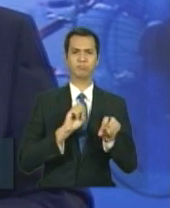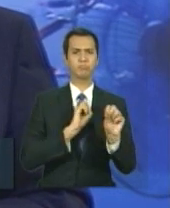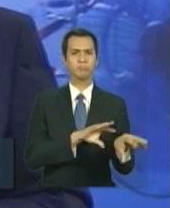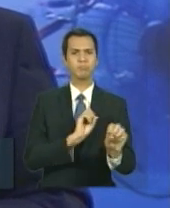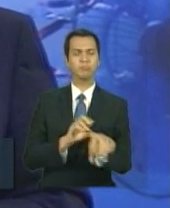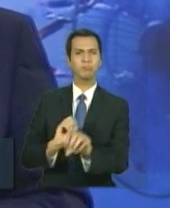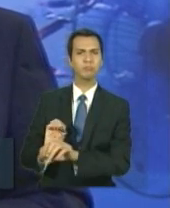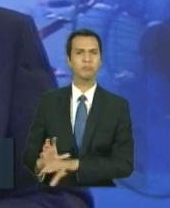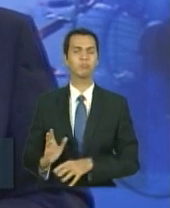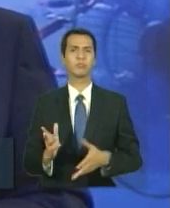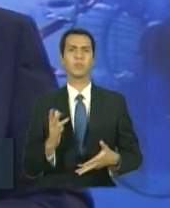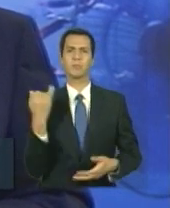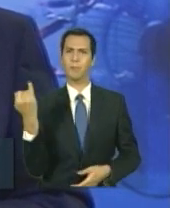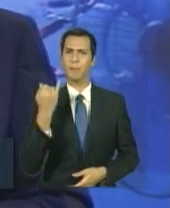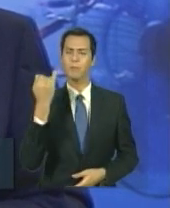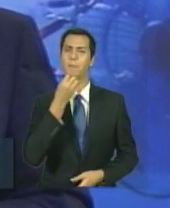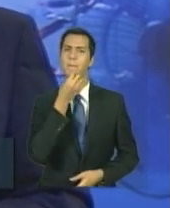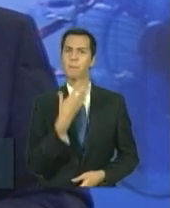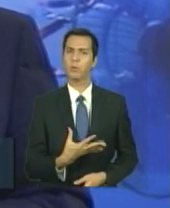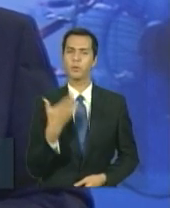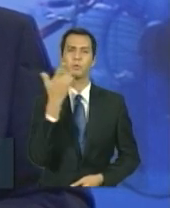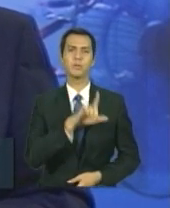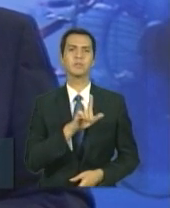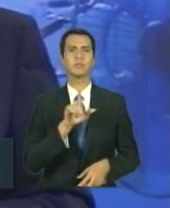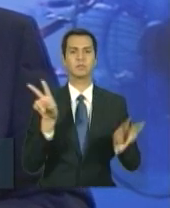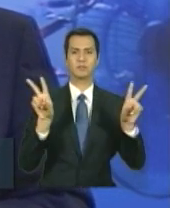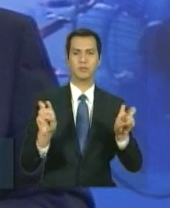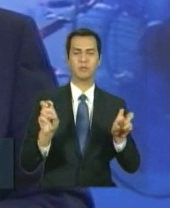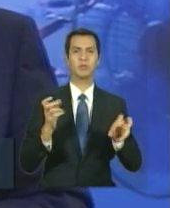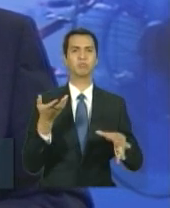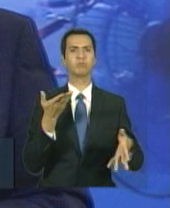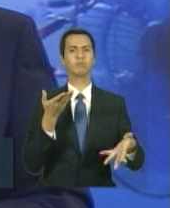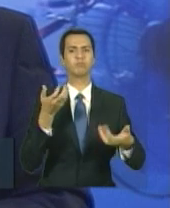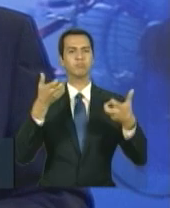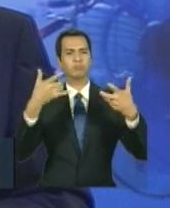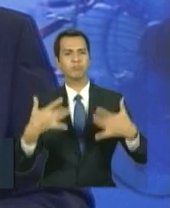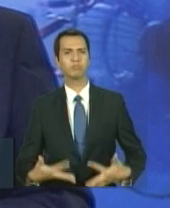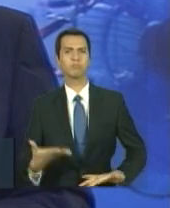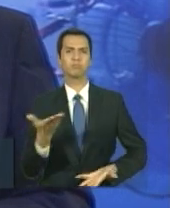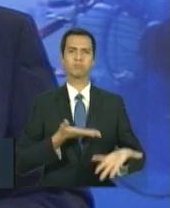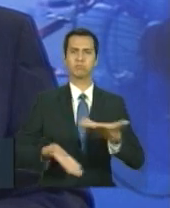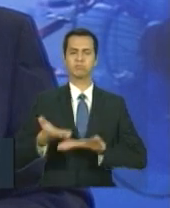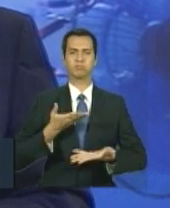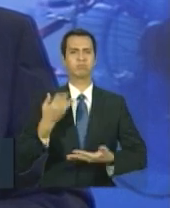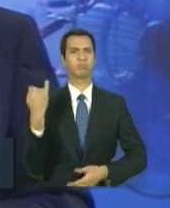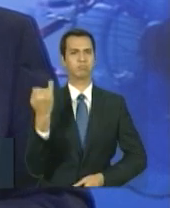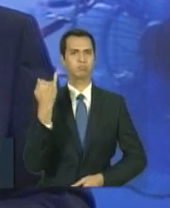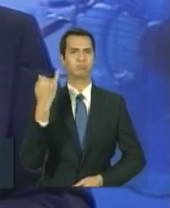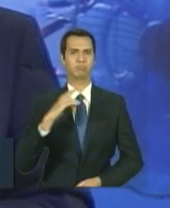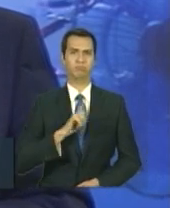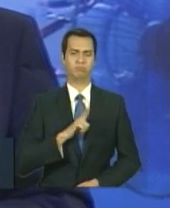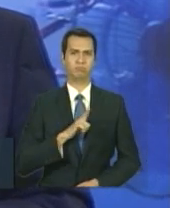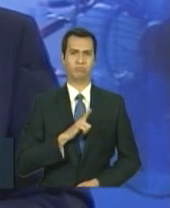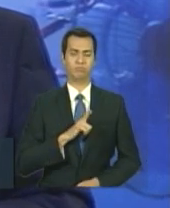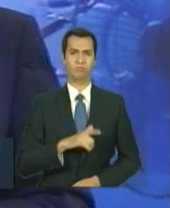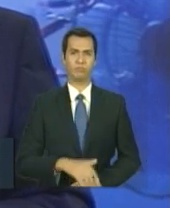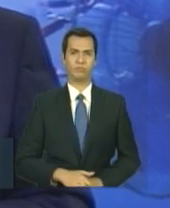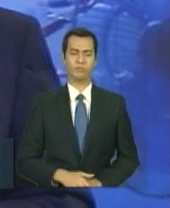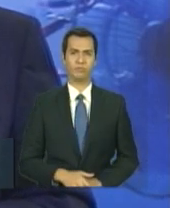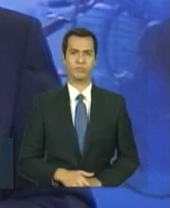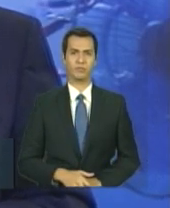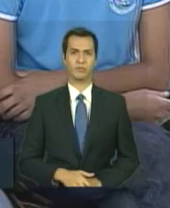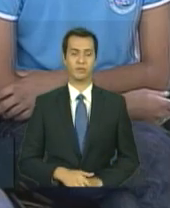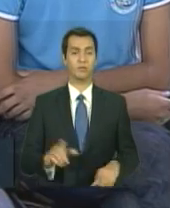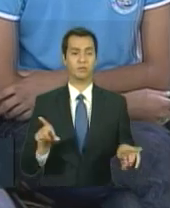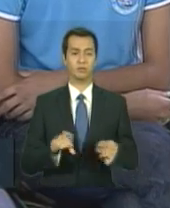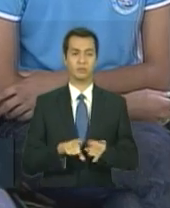de tratar os temas com a relevância que eles merecem e a única forma densa e perene